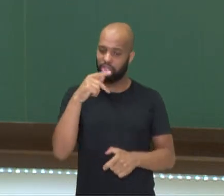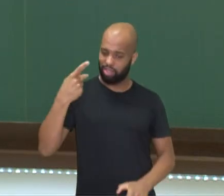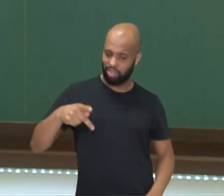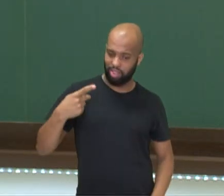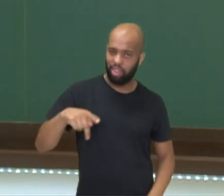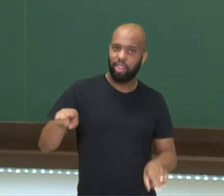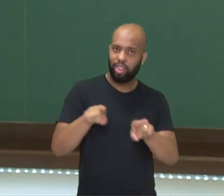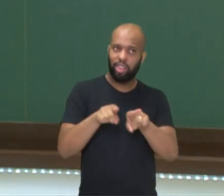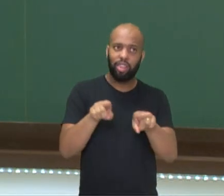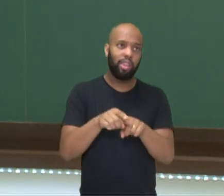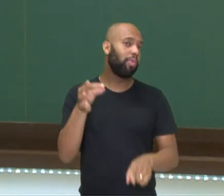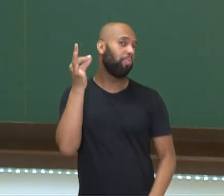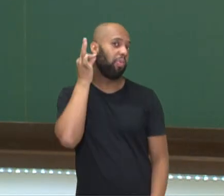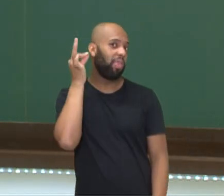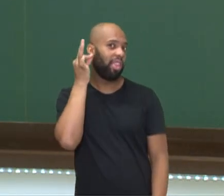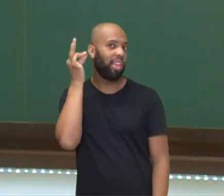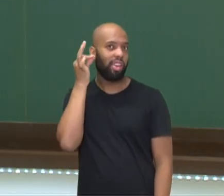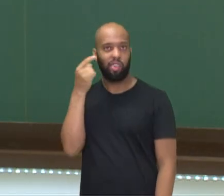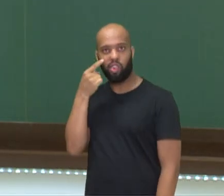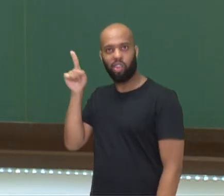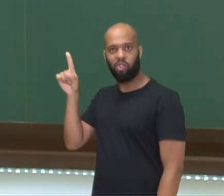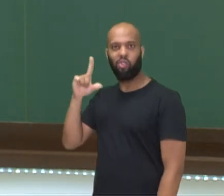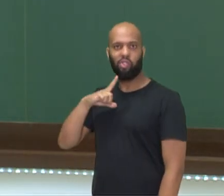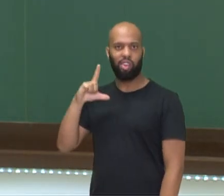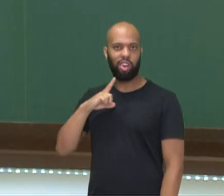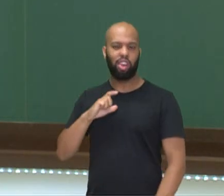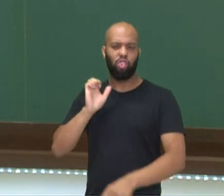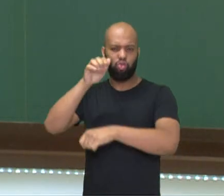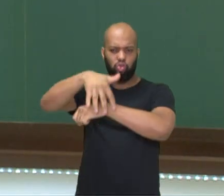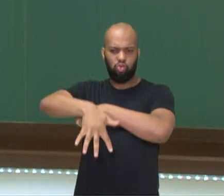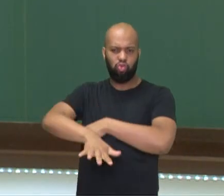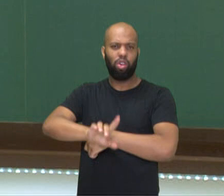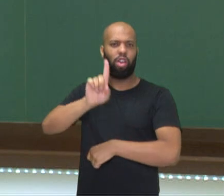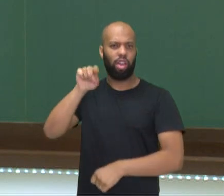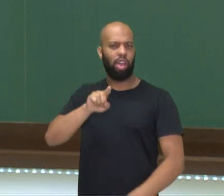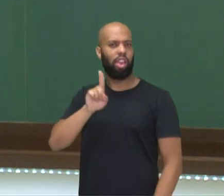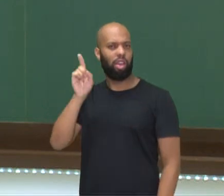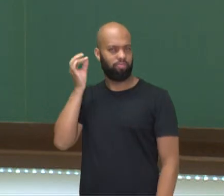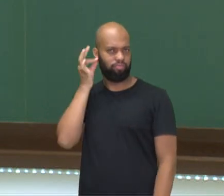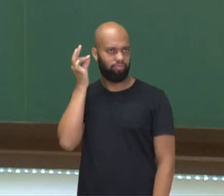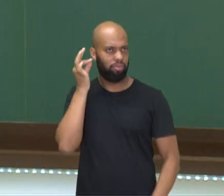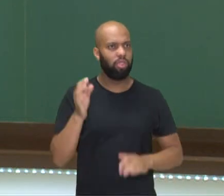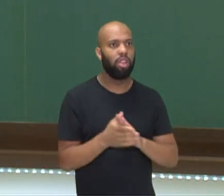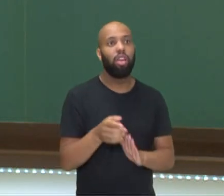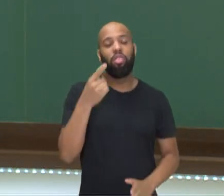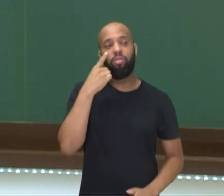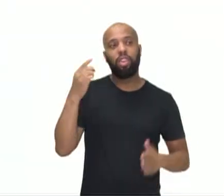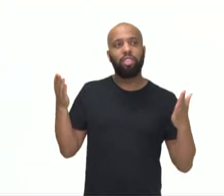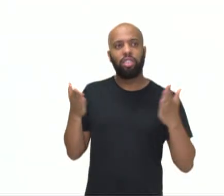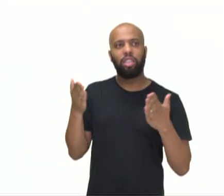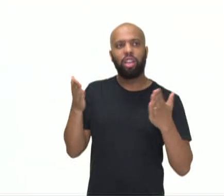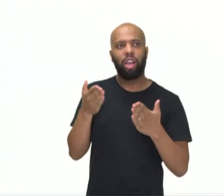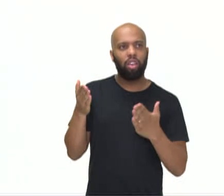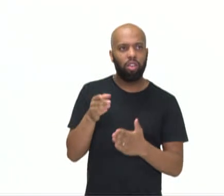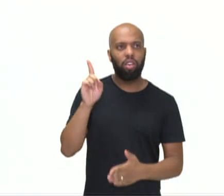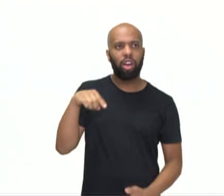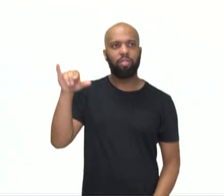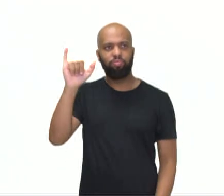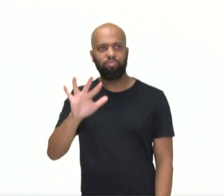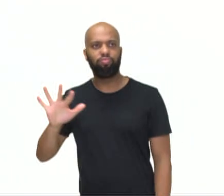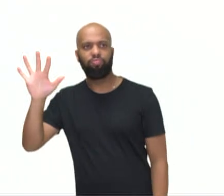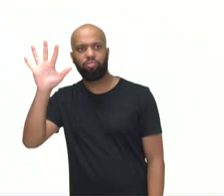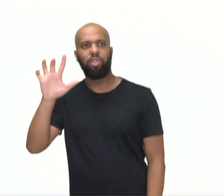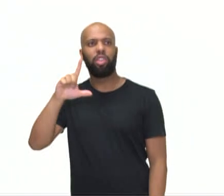né? Ponta Grossa. Olha só que bonito. Observa a imagem, veja só